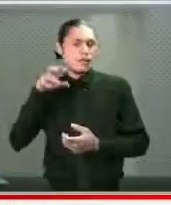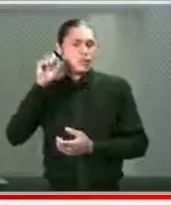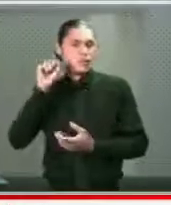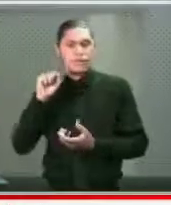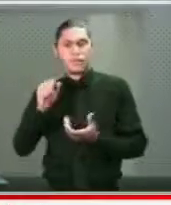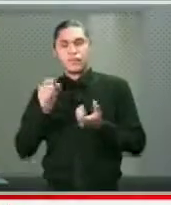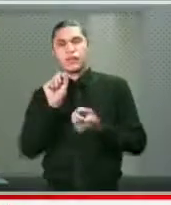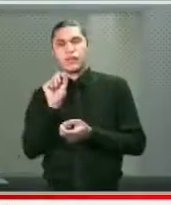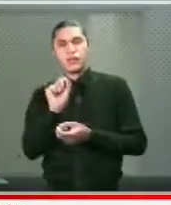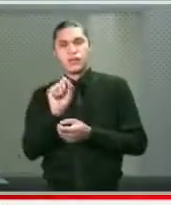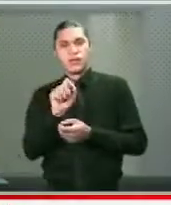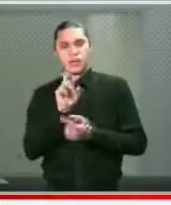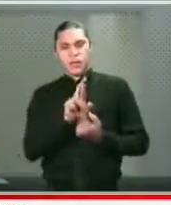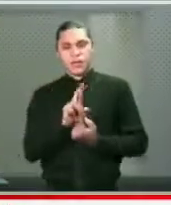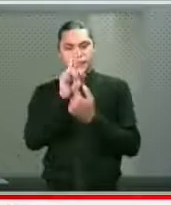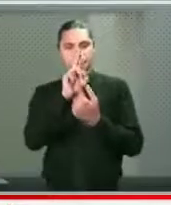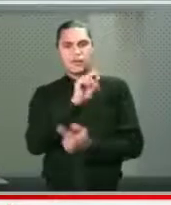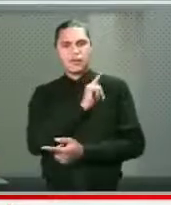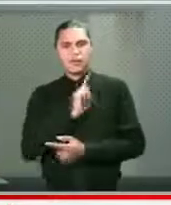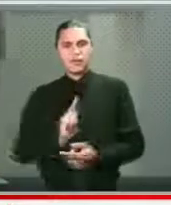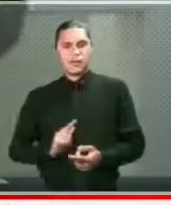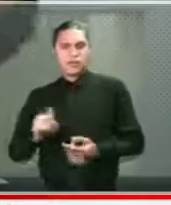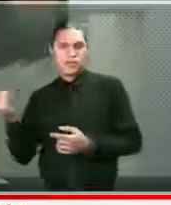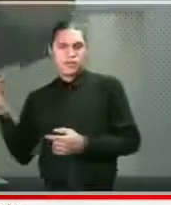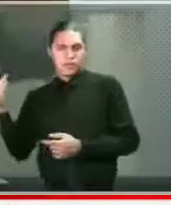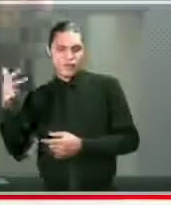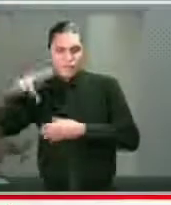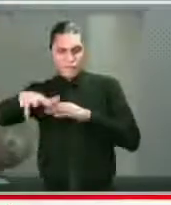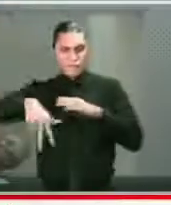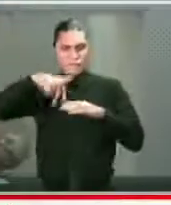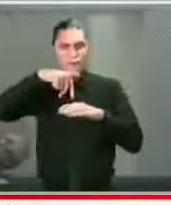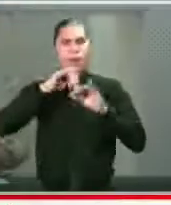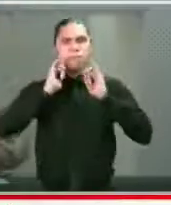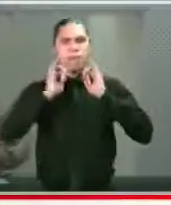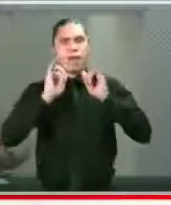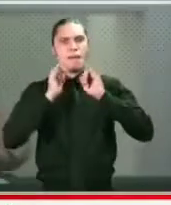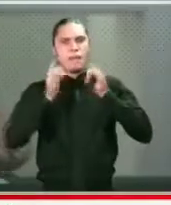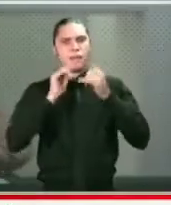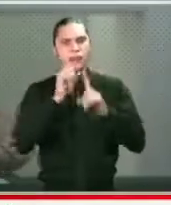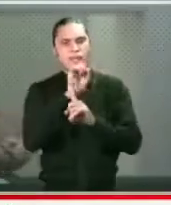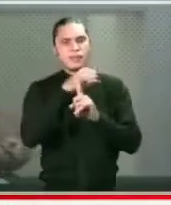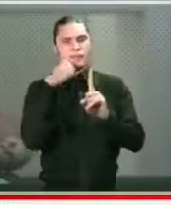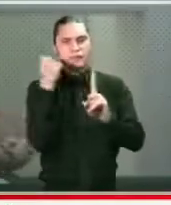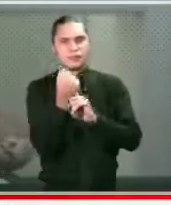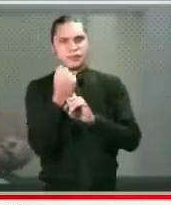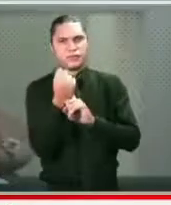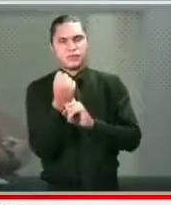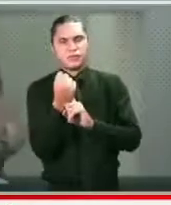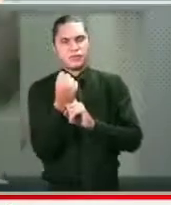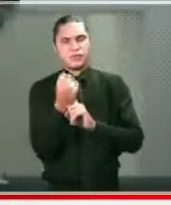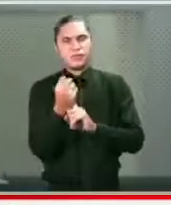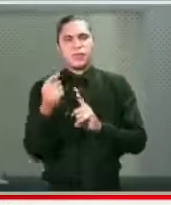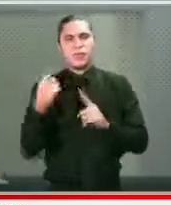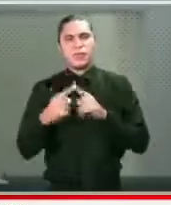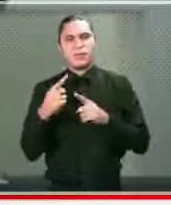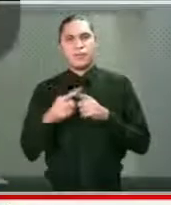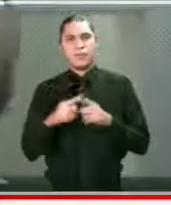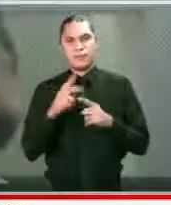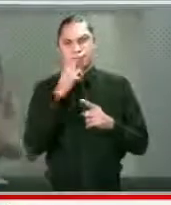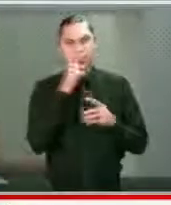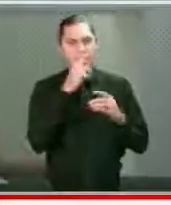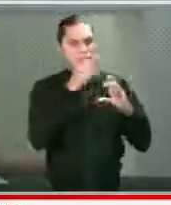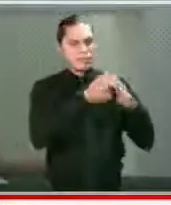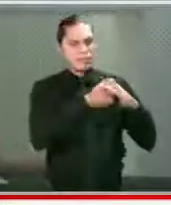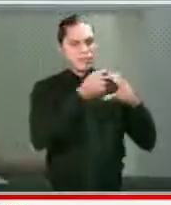sociedade o que querem disse caracterizar e o projeto como